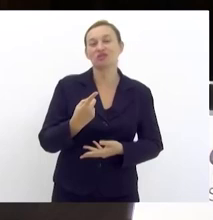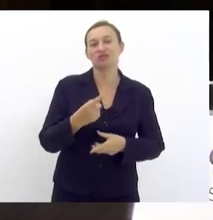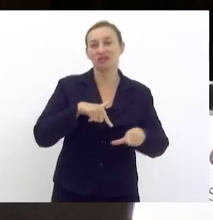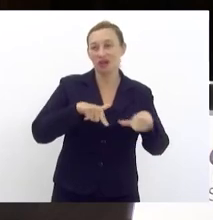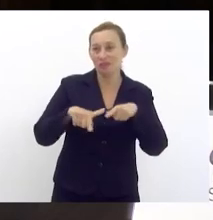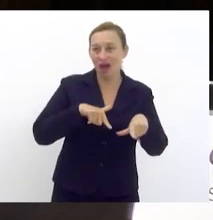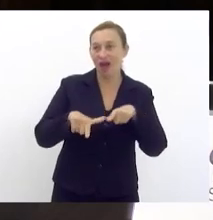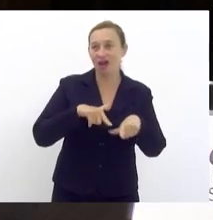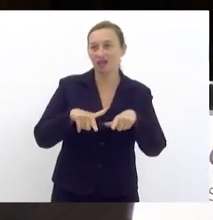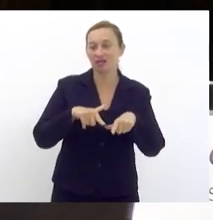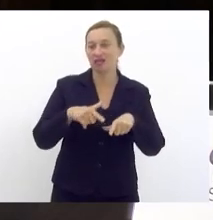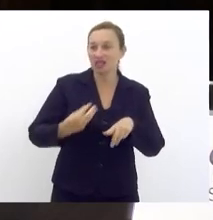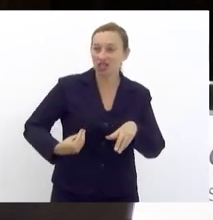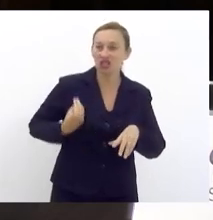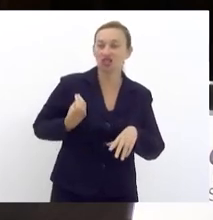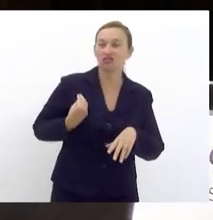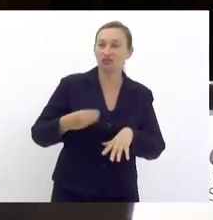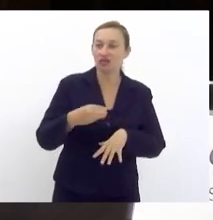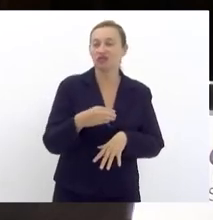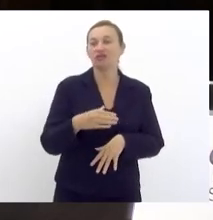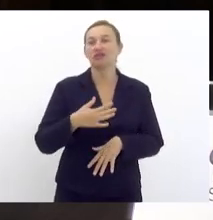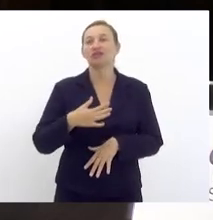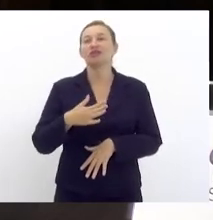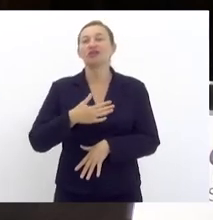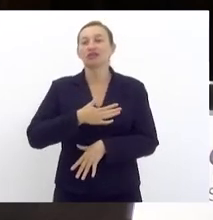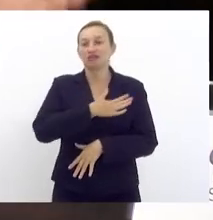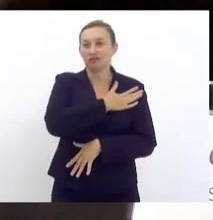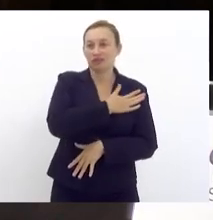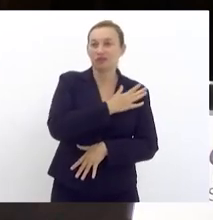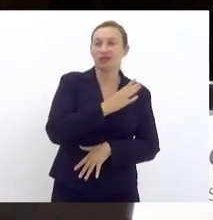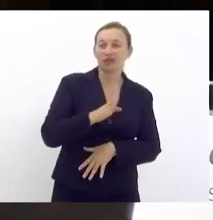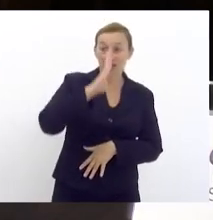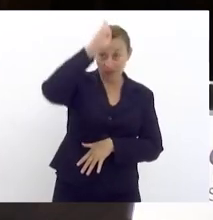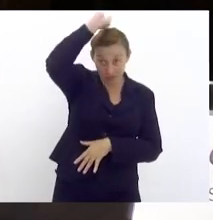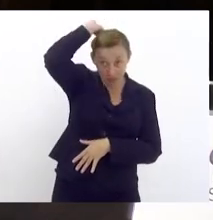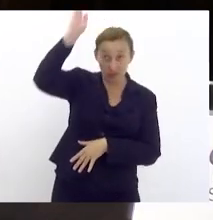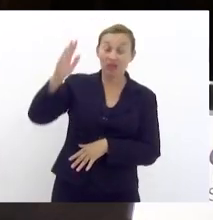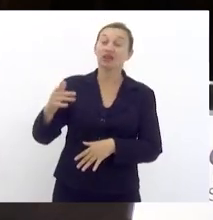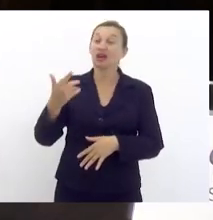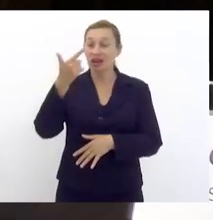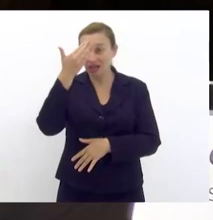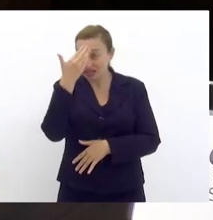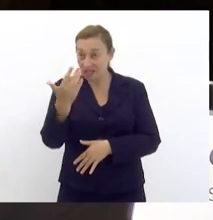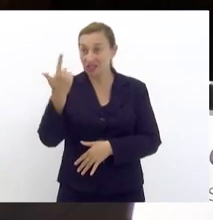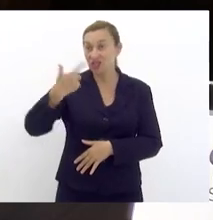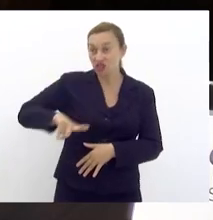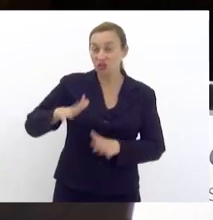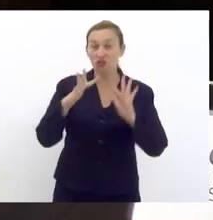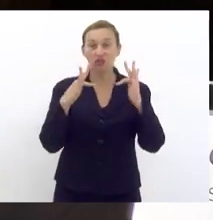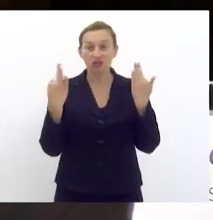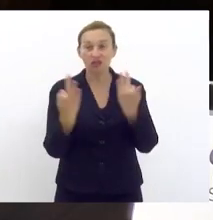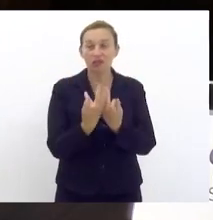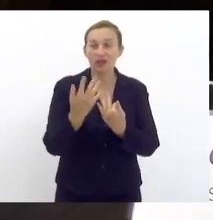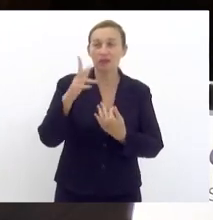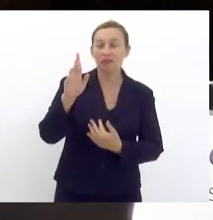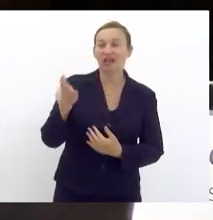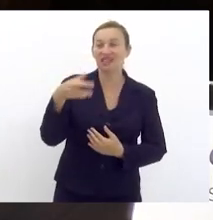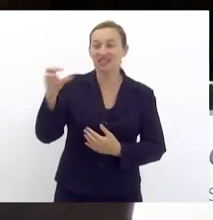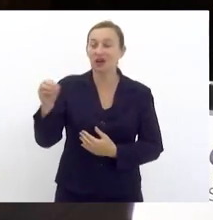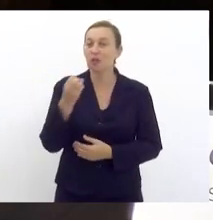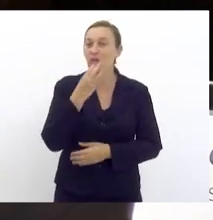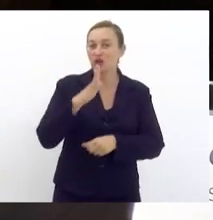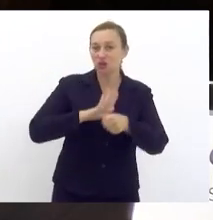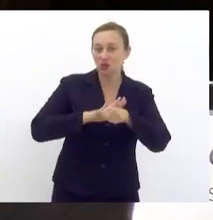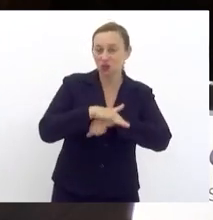vive na vida militar do Corpo de Bombeiros. Então, queria agradecer mais uma vez aos senhores da família Brazão. Boa noite a